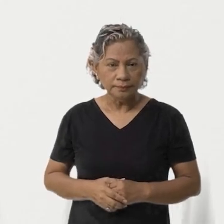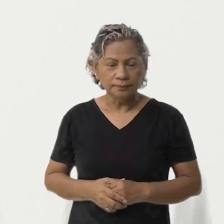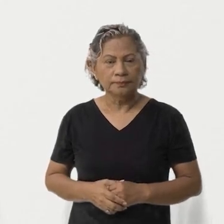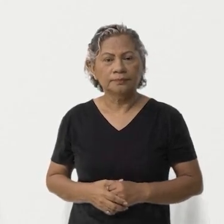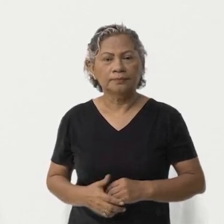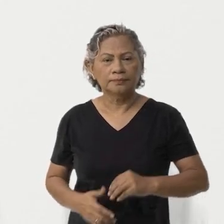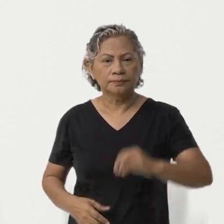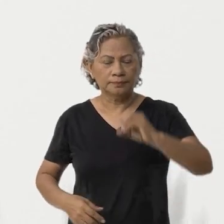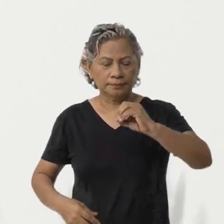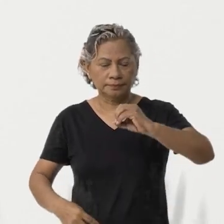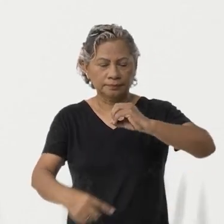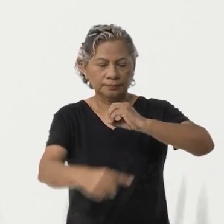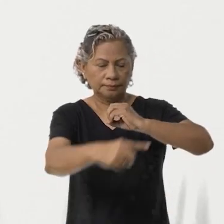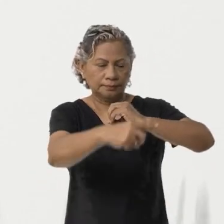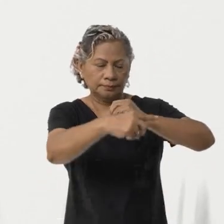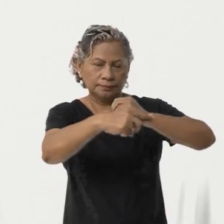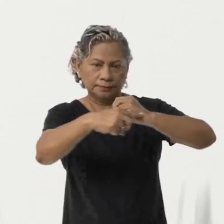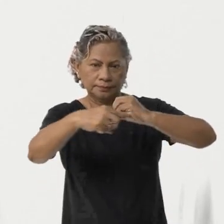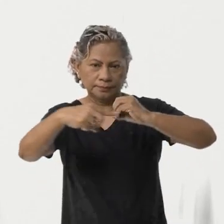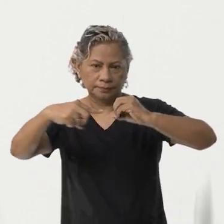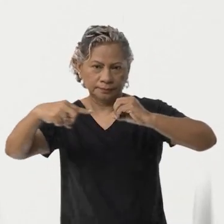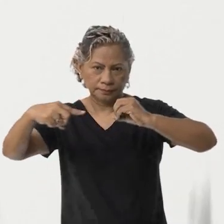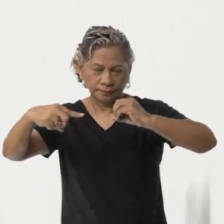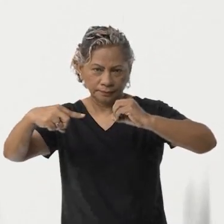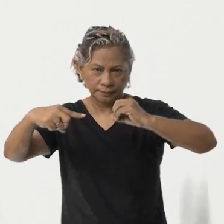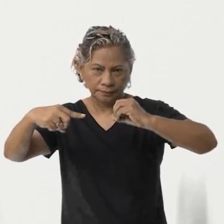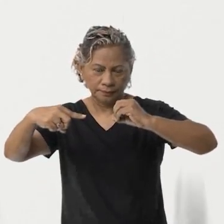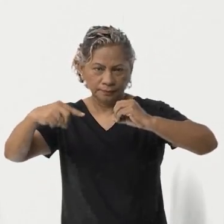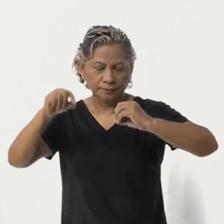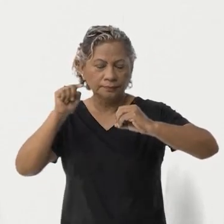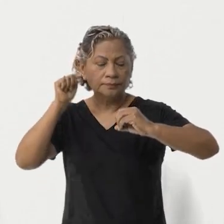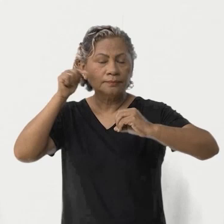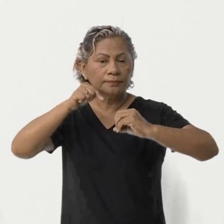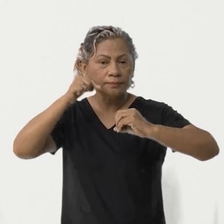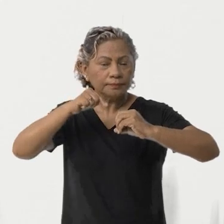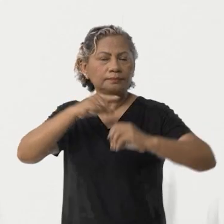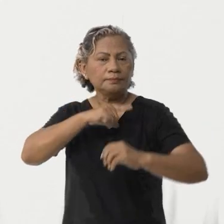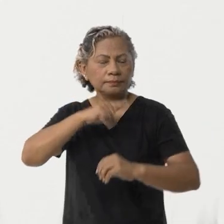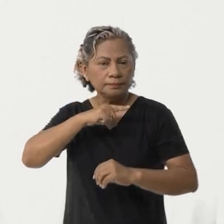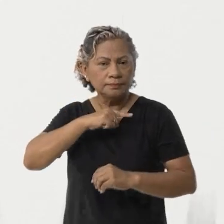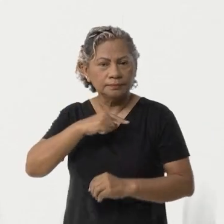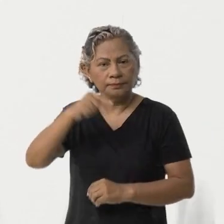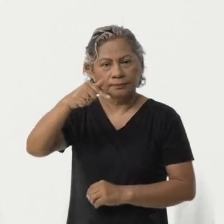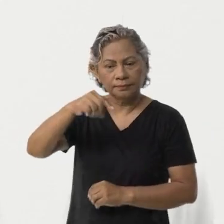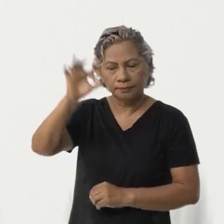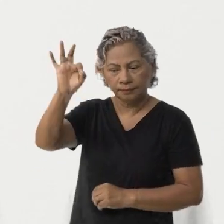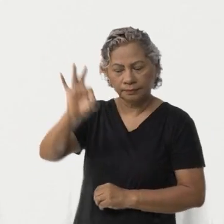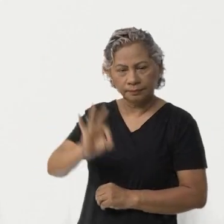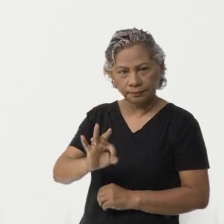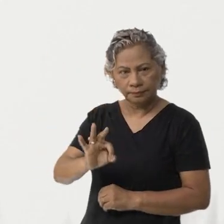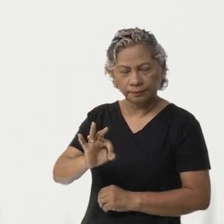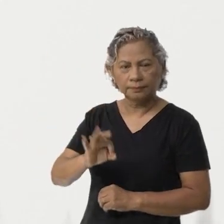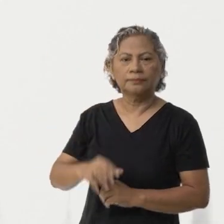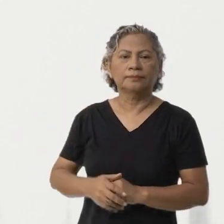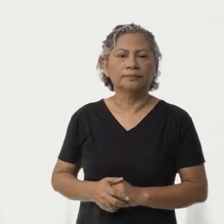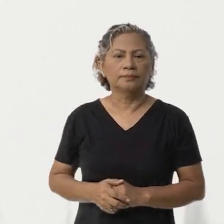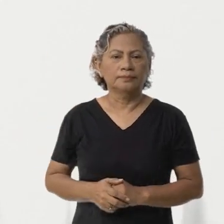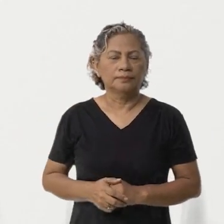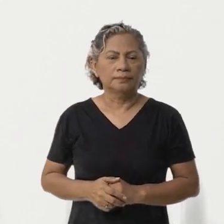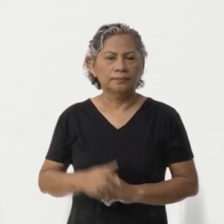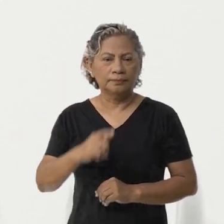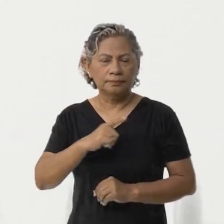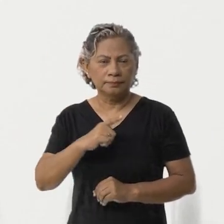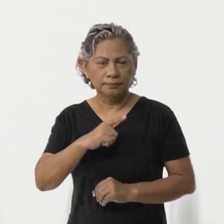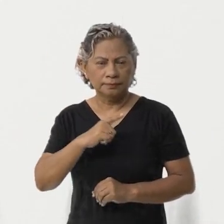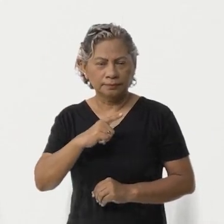Ela passa no extremo norte do Brasil, fazendo com que 7% de seu território pertença